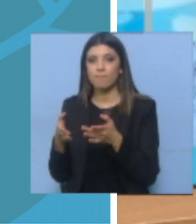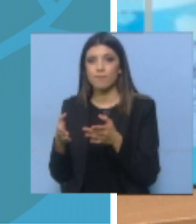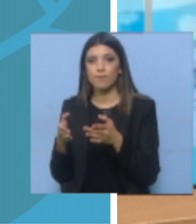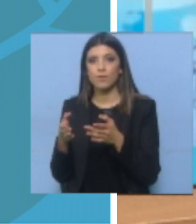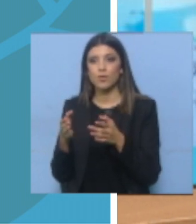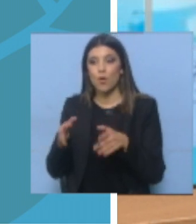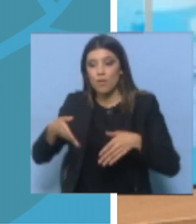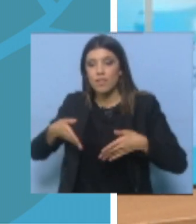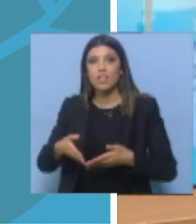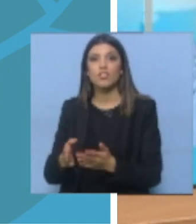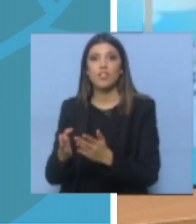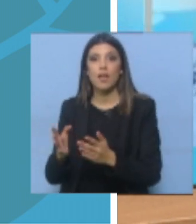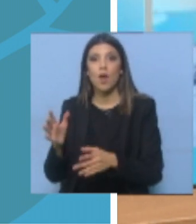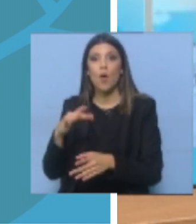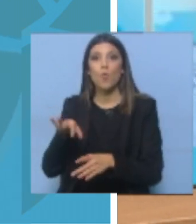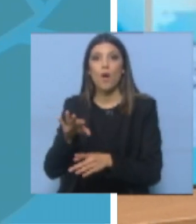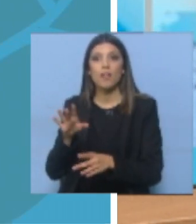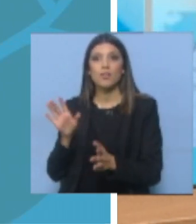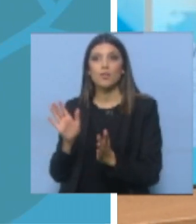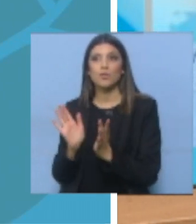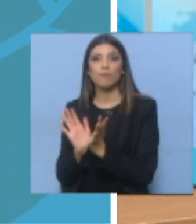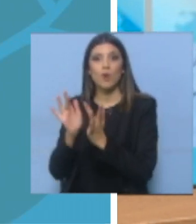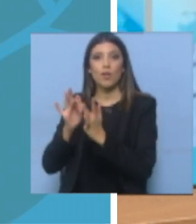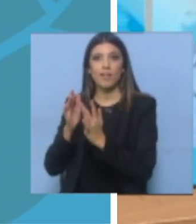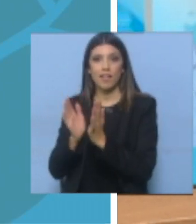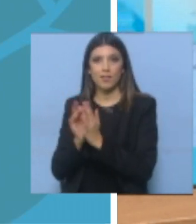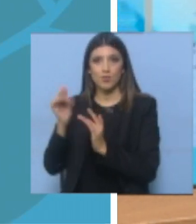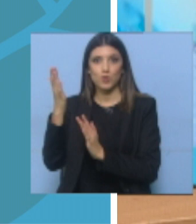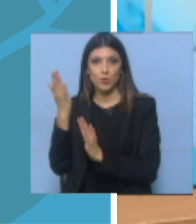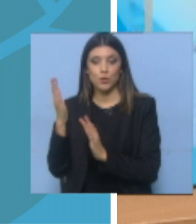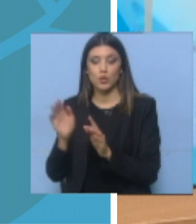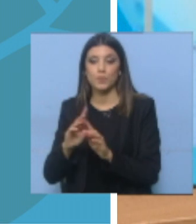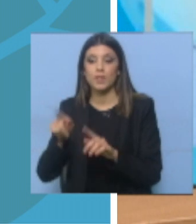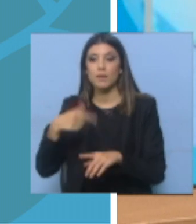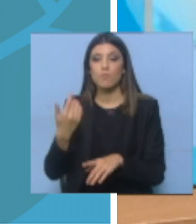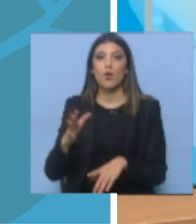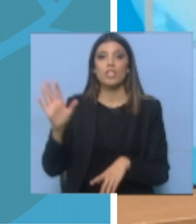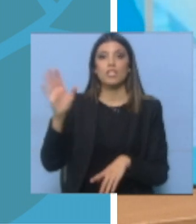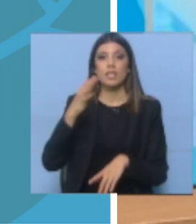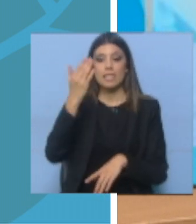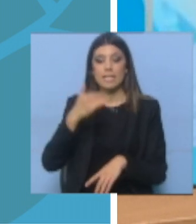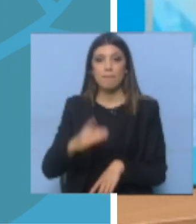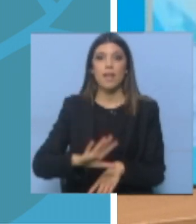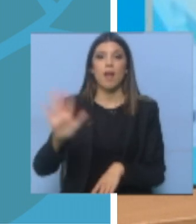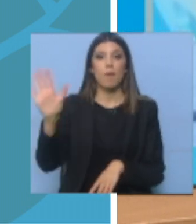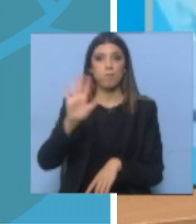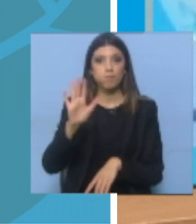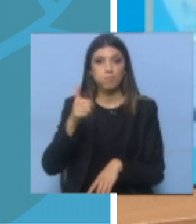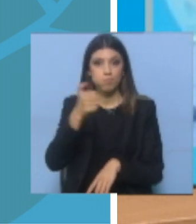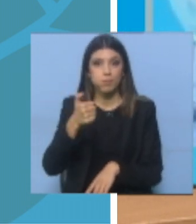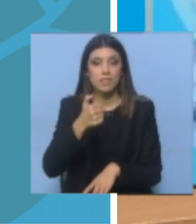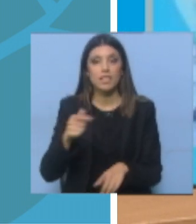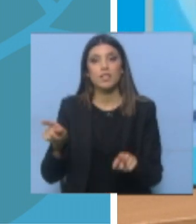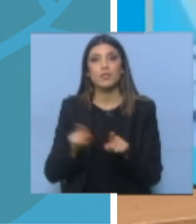Jesus Cristo, reconhecer. Depois, na quinta semana, temos a ressurreição de Lázaro. Temos na primeira leitura, aquela